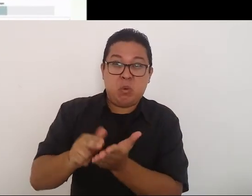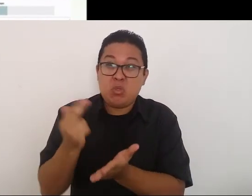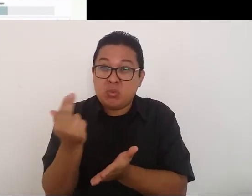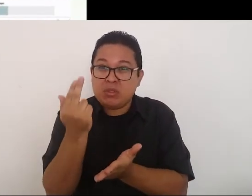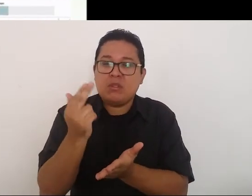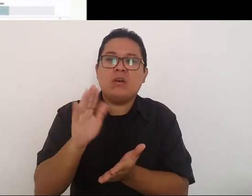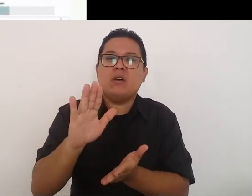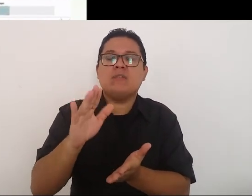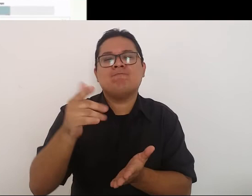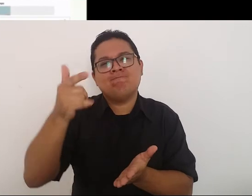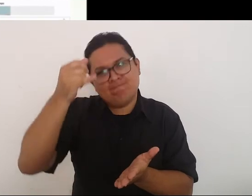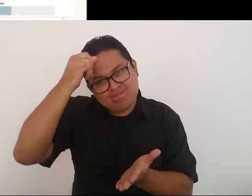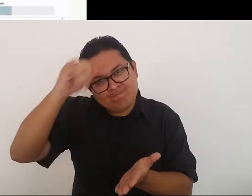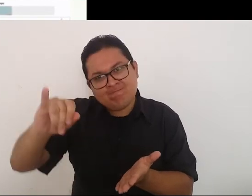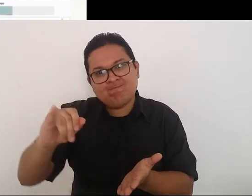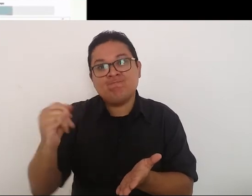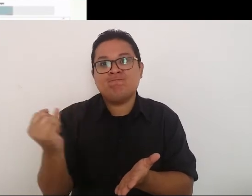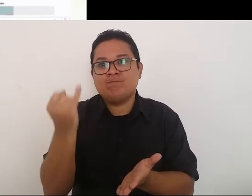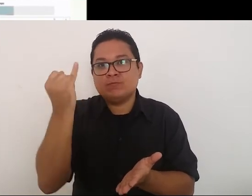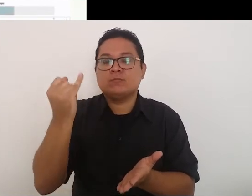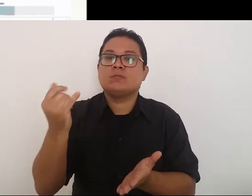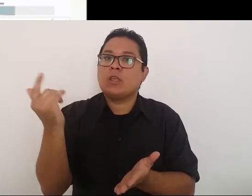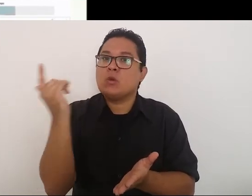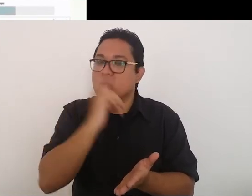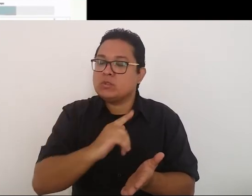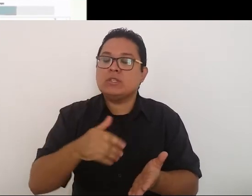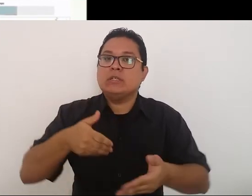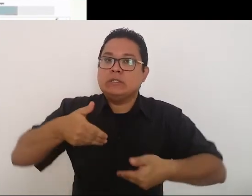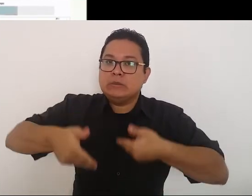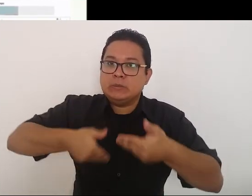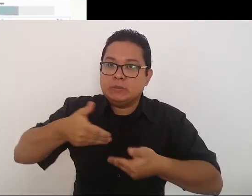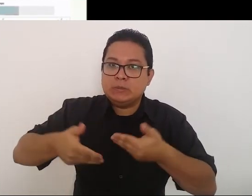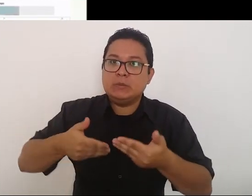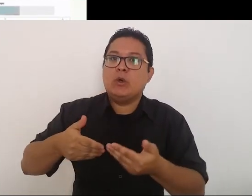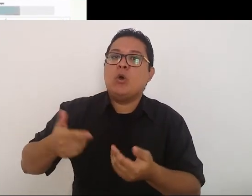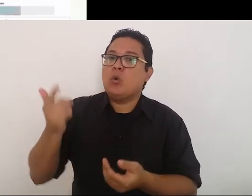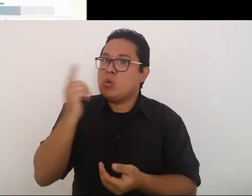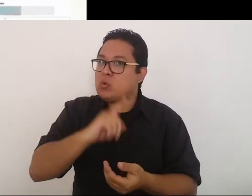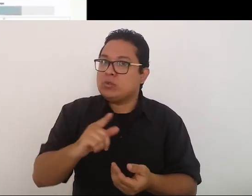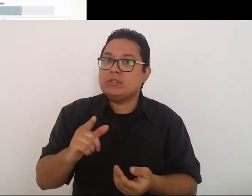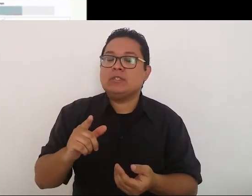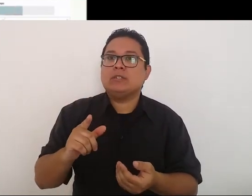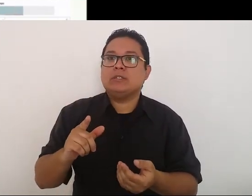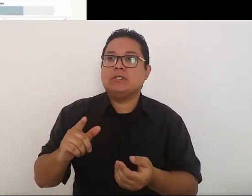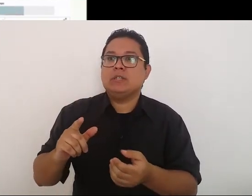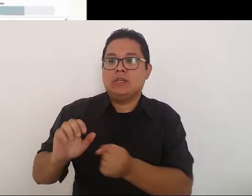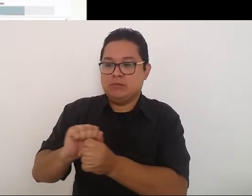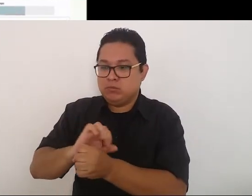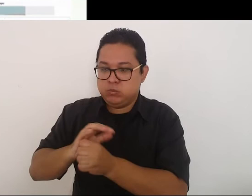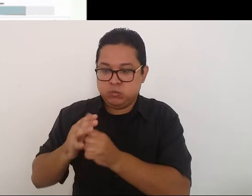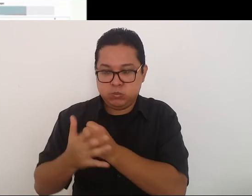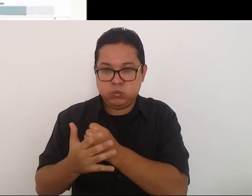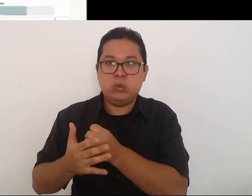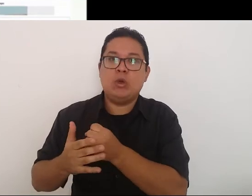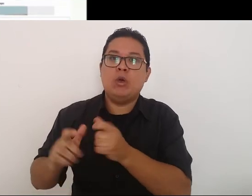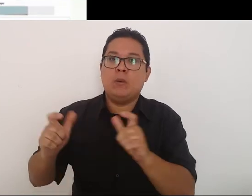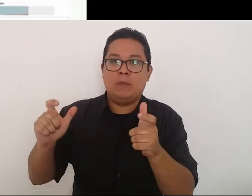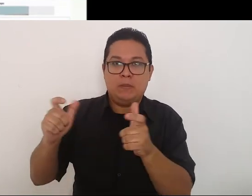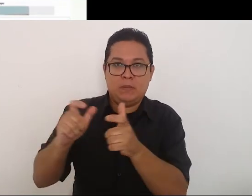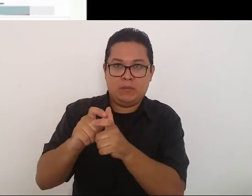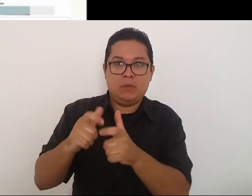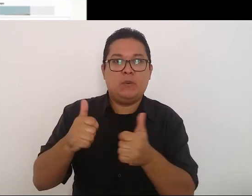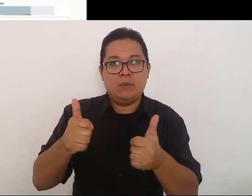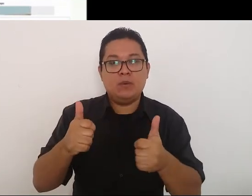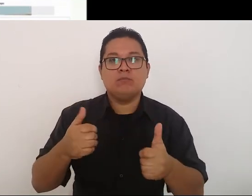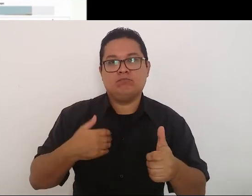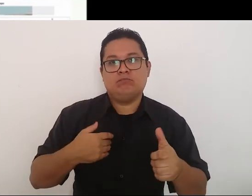vão conseguir um tratamento e mais rápido a gente se livra disso. Isso não sou eu que estou falando, são os dados que a